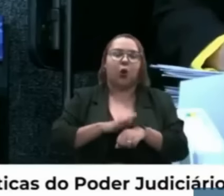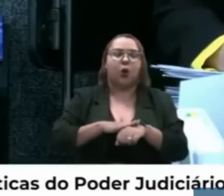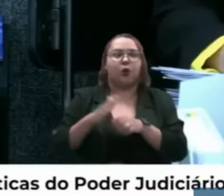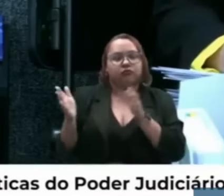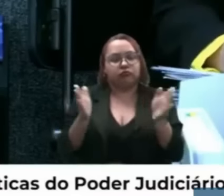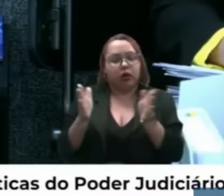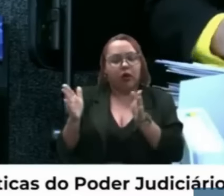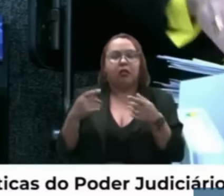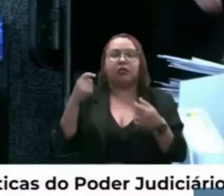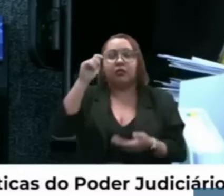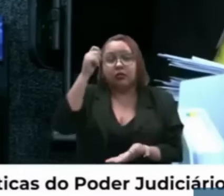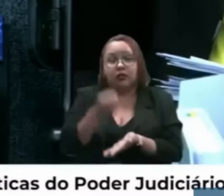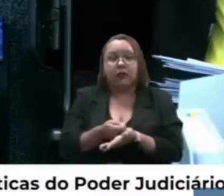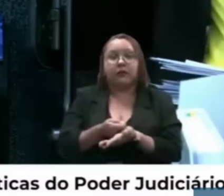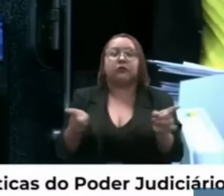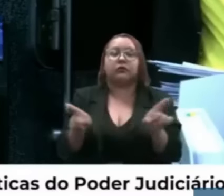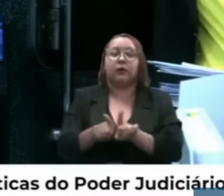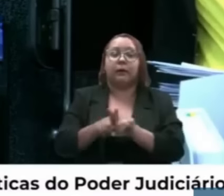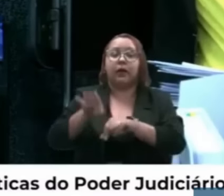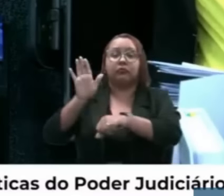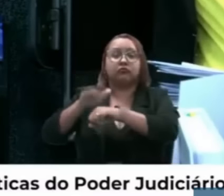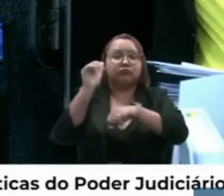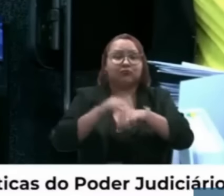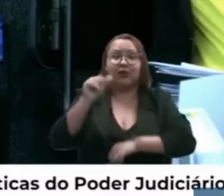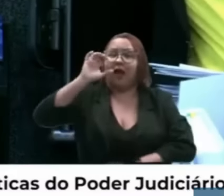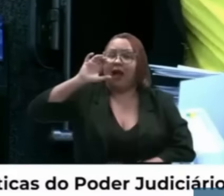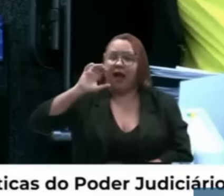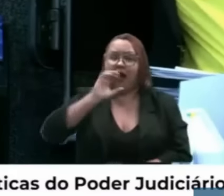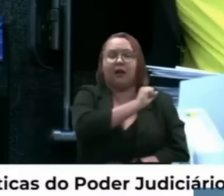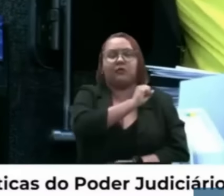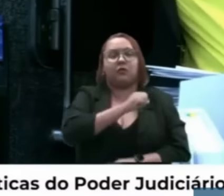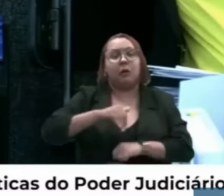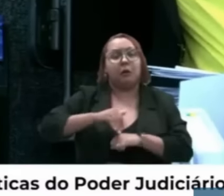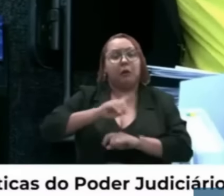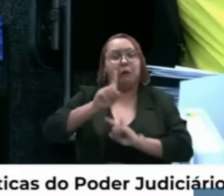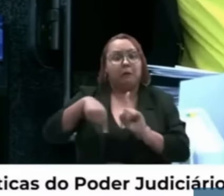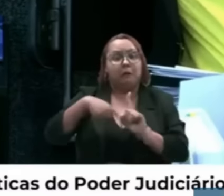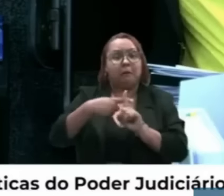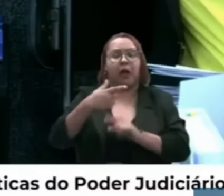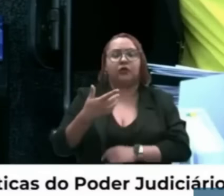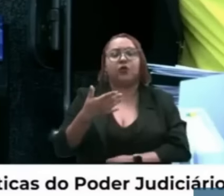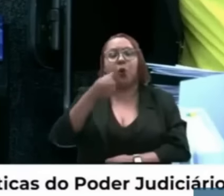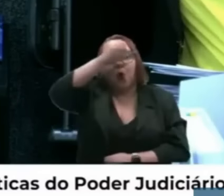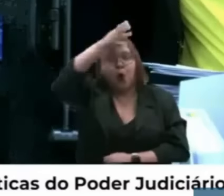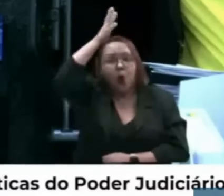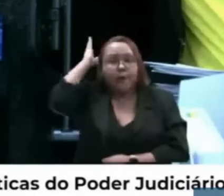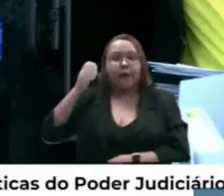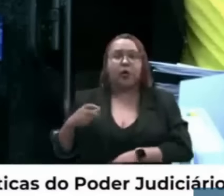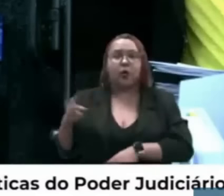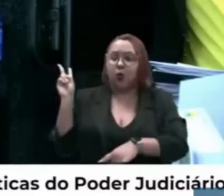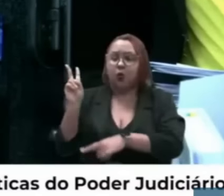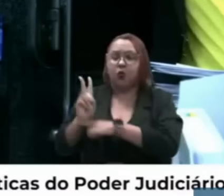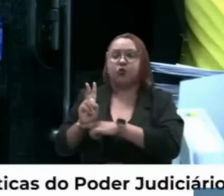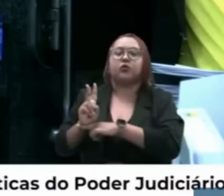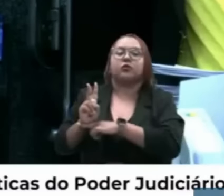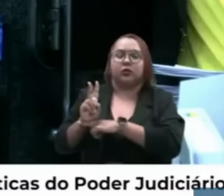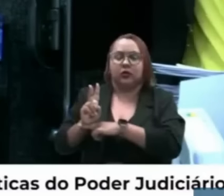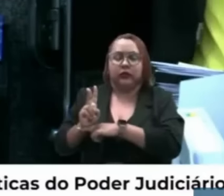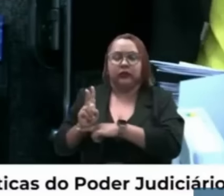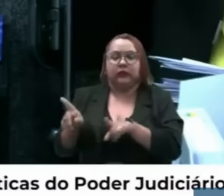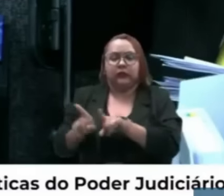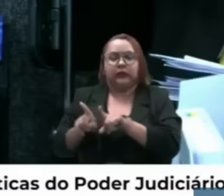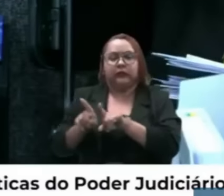determinado também a convocação imediata de mais Bombeiros Militares para a Força Nacional